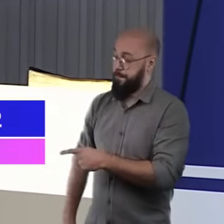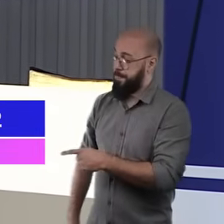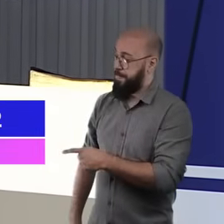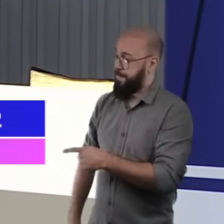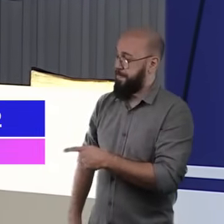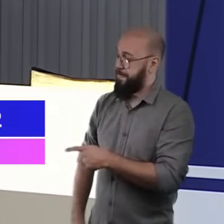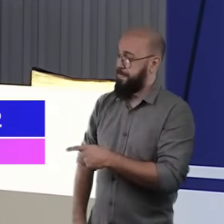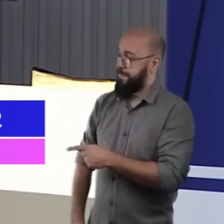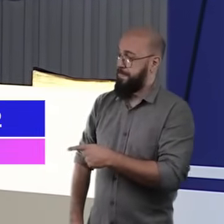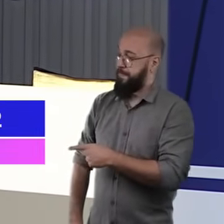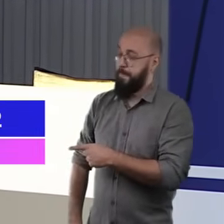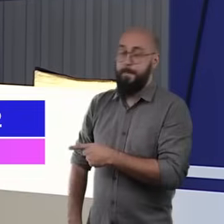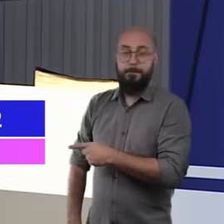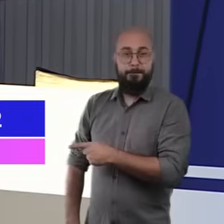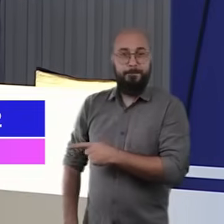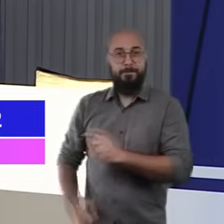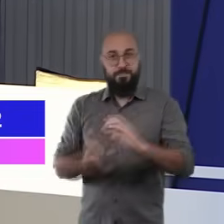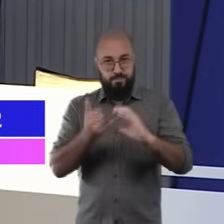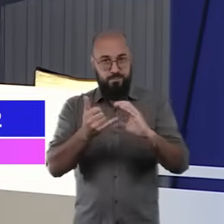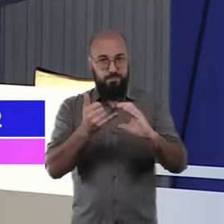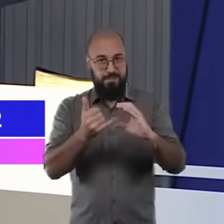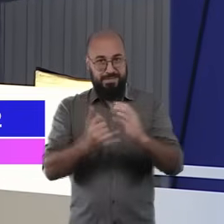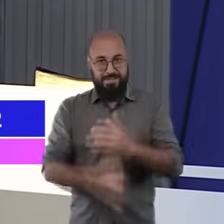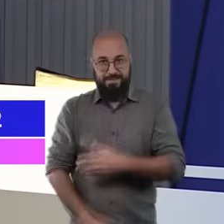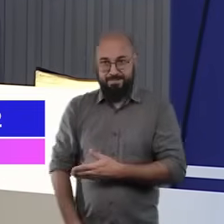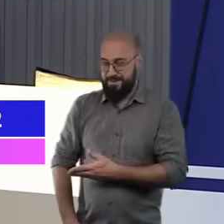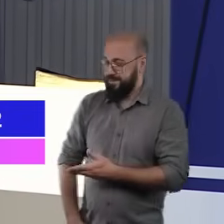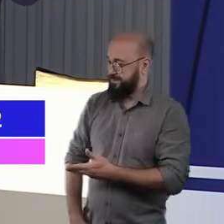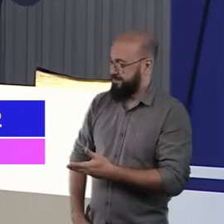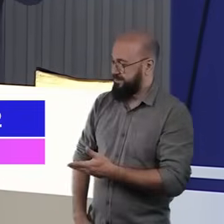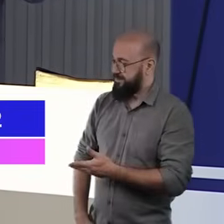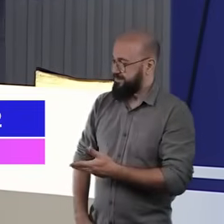12 982 00